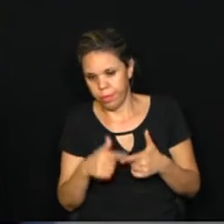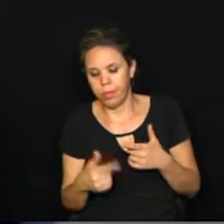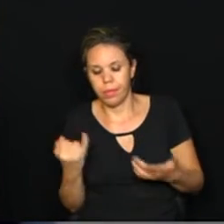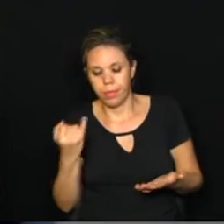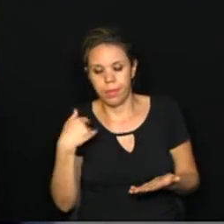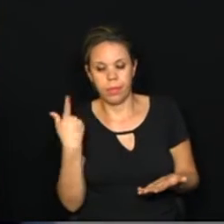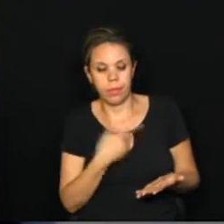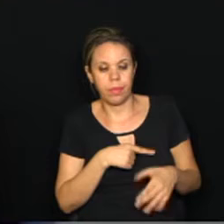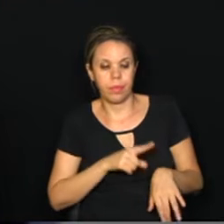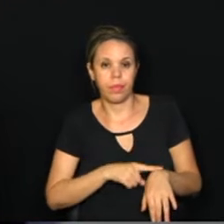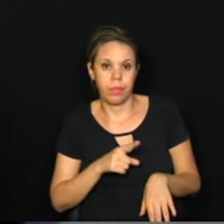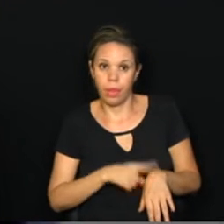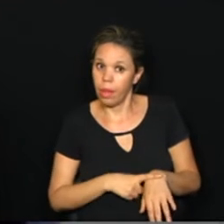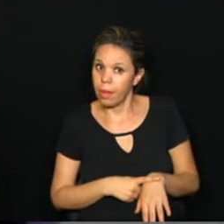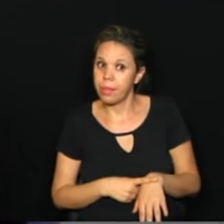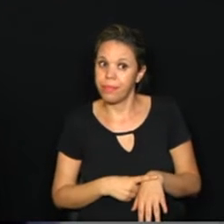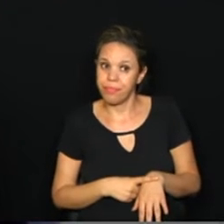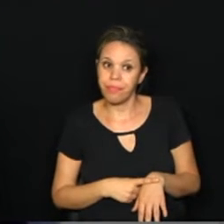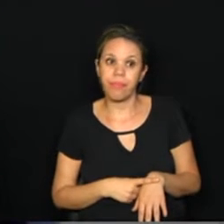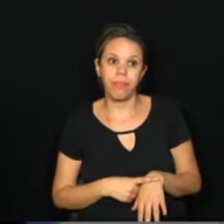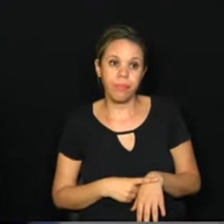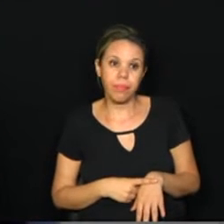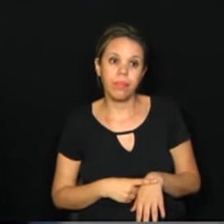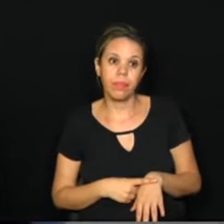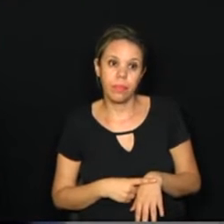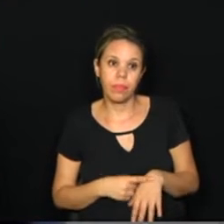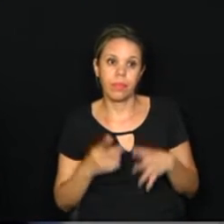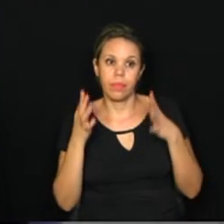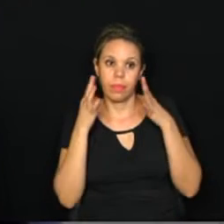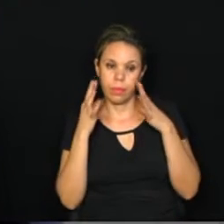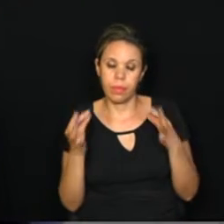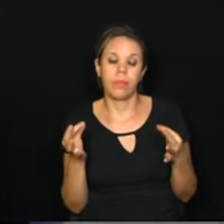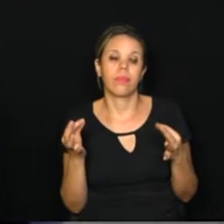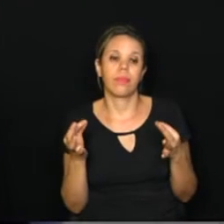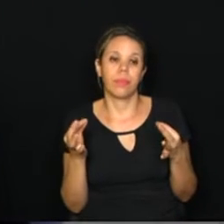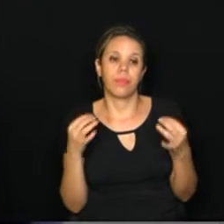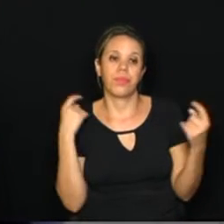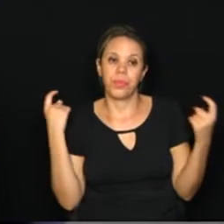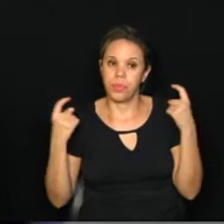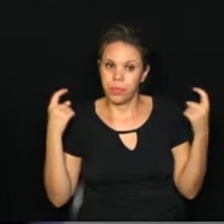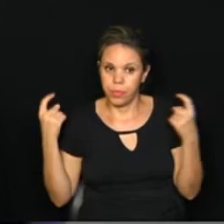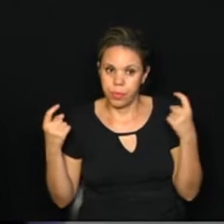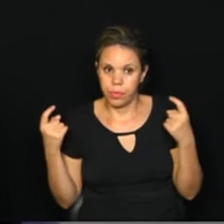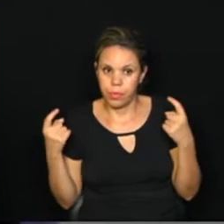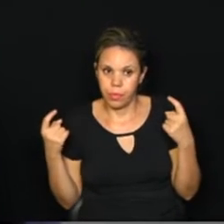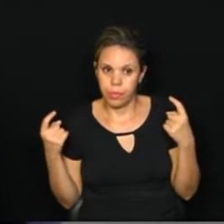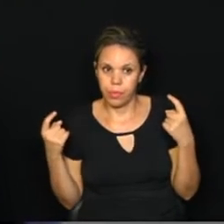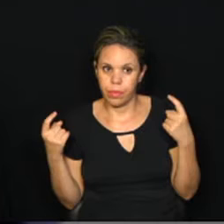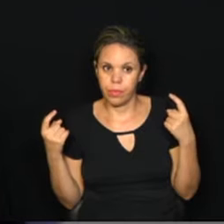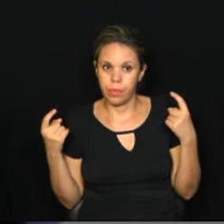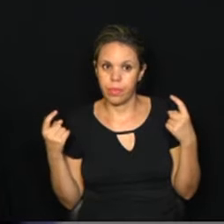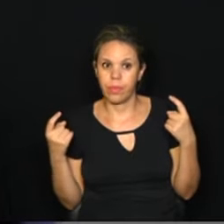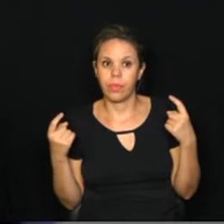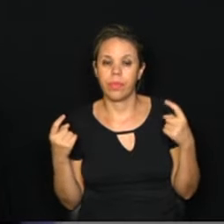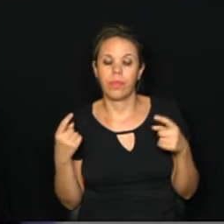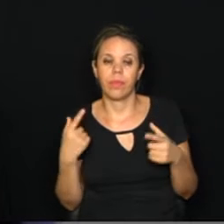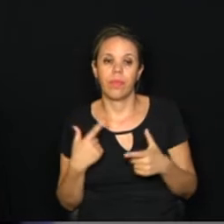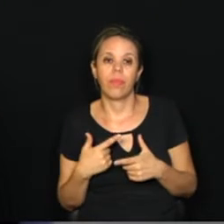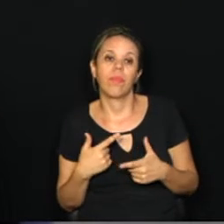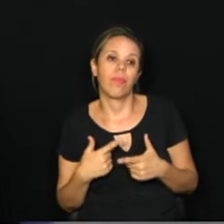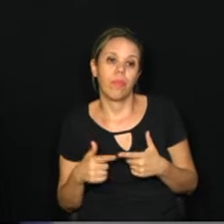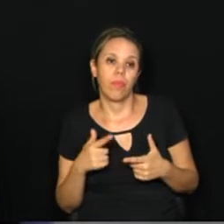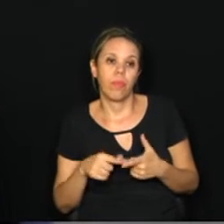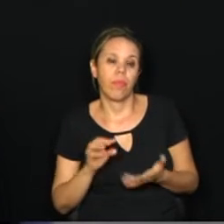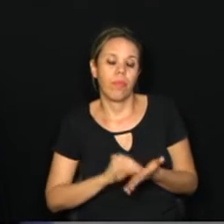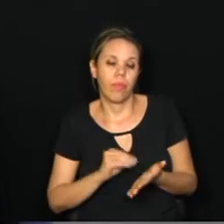nesse momento em que se traz toda essa discussão sobre a preocupação de uma contingência da estiagem, é que